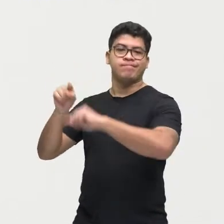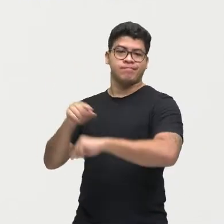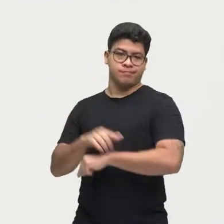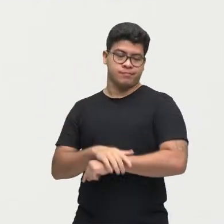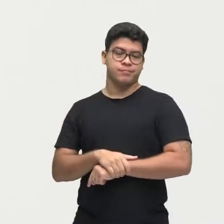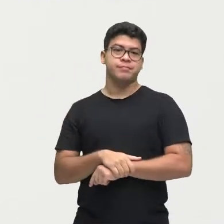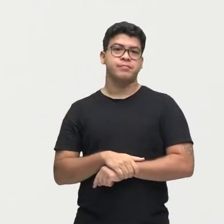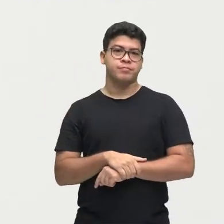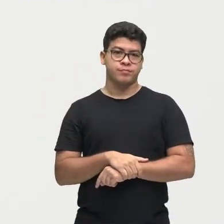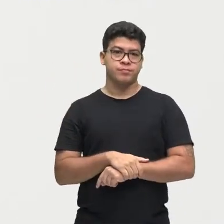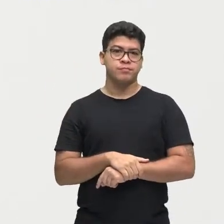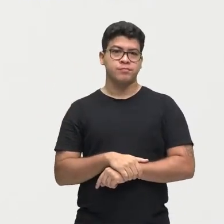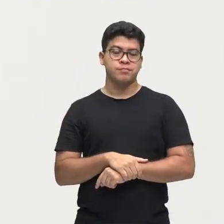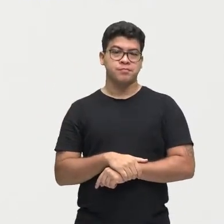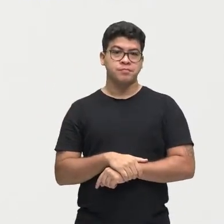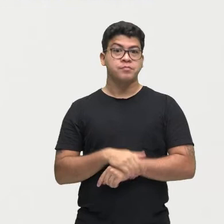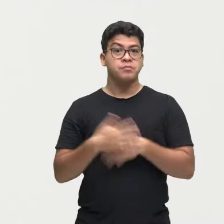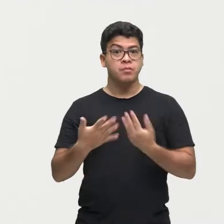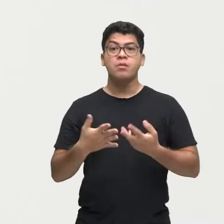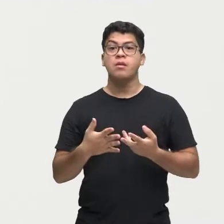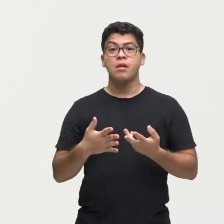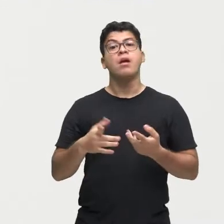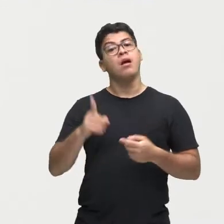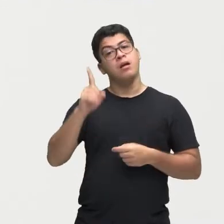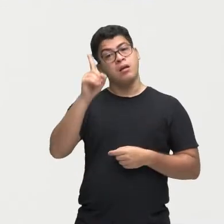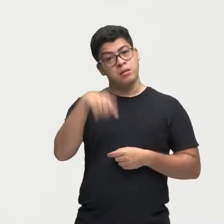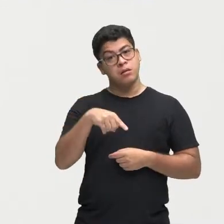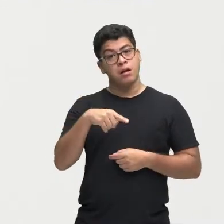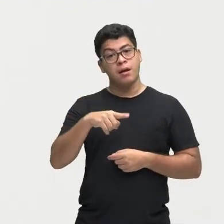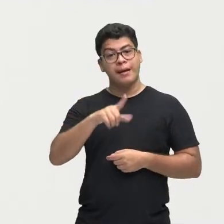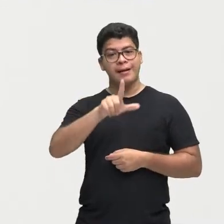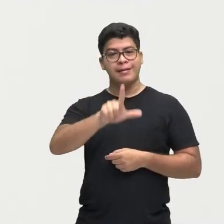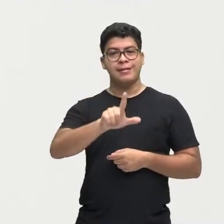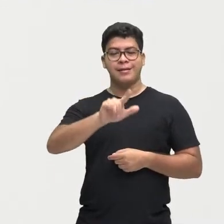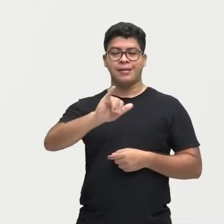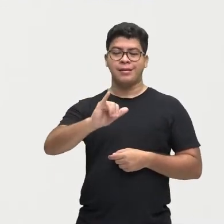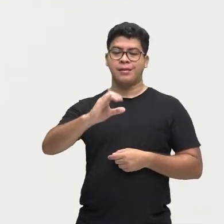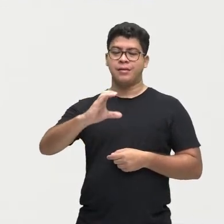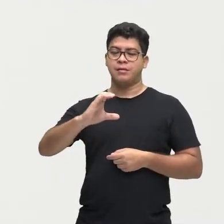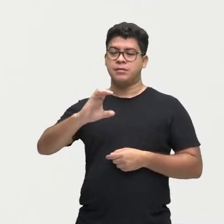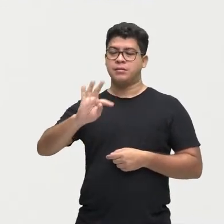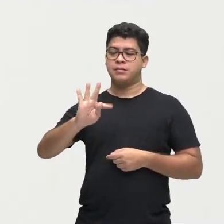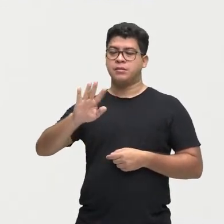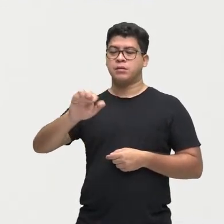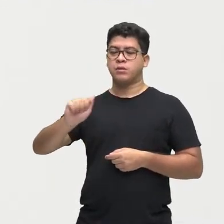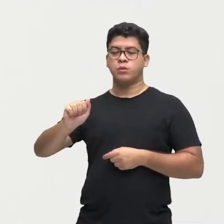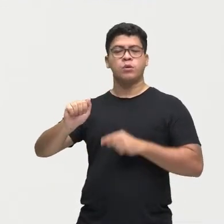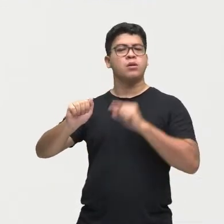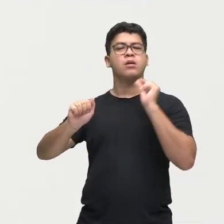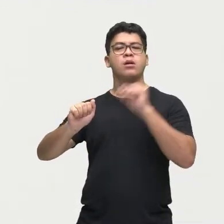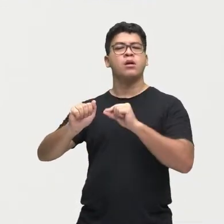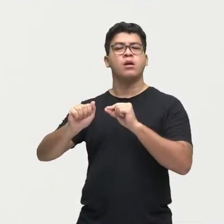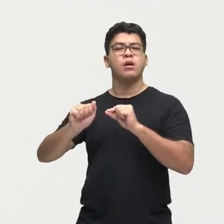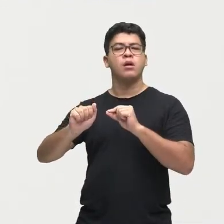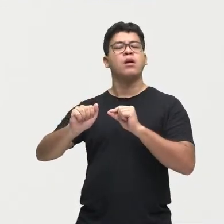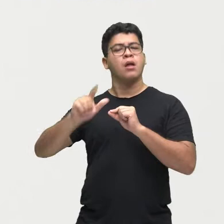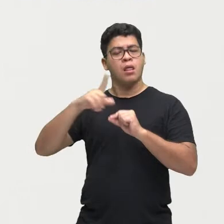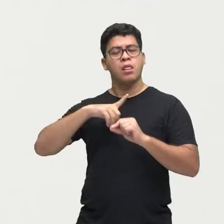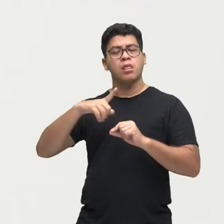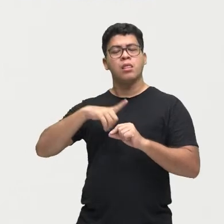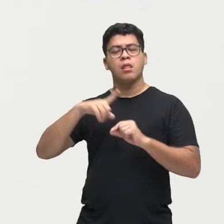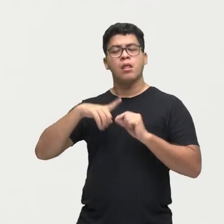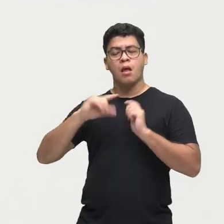injusto, ele estava ali, né, agindo de forma lícita, ou seja, de forma ali legítima, tinha validade o que ele